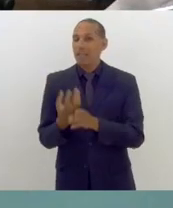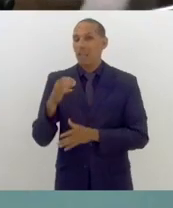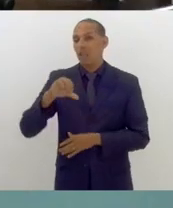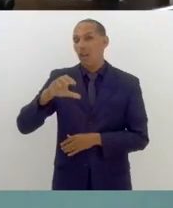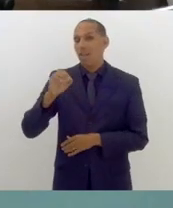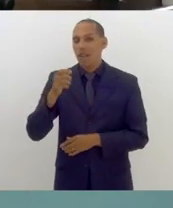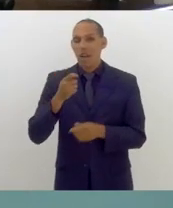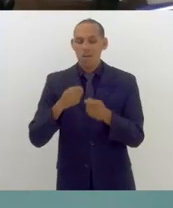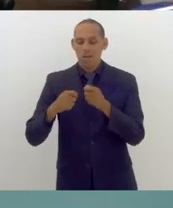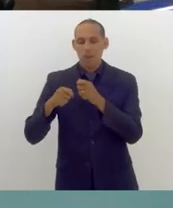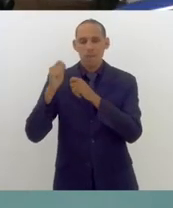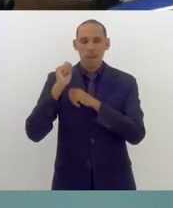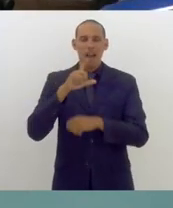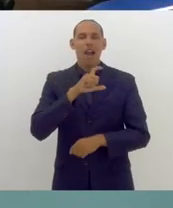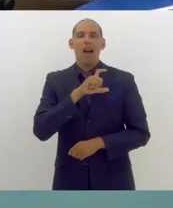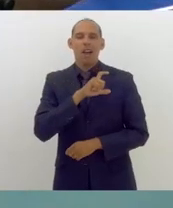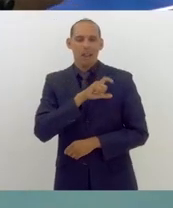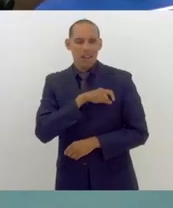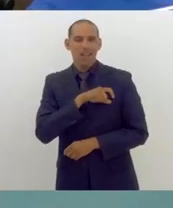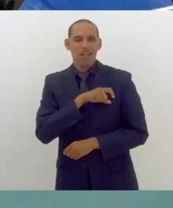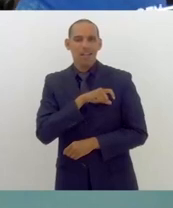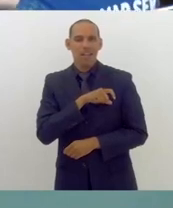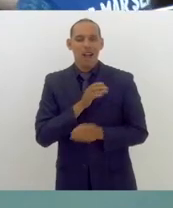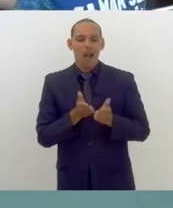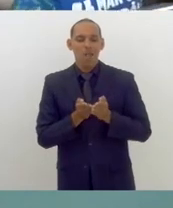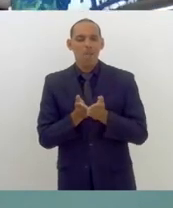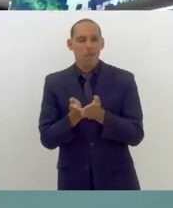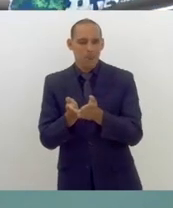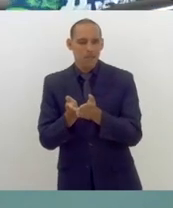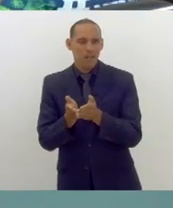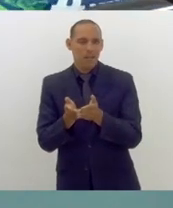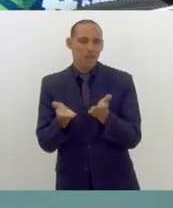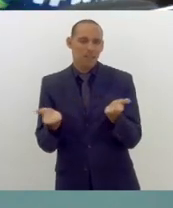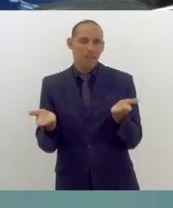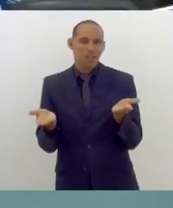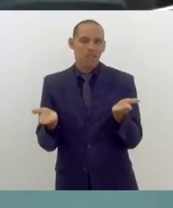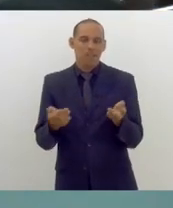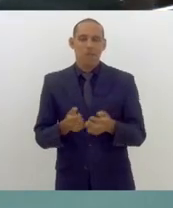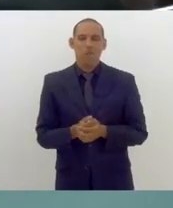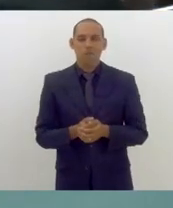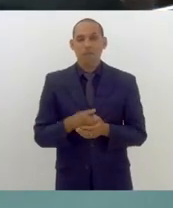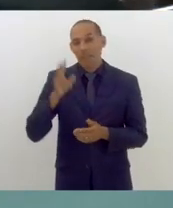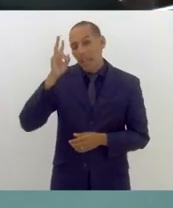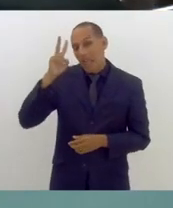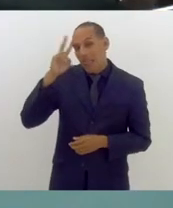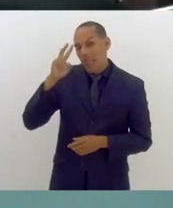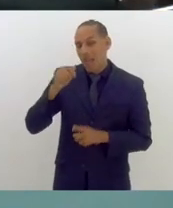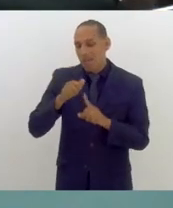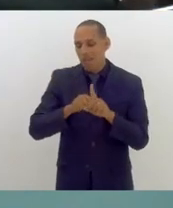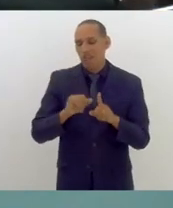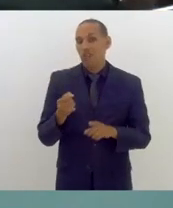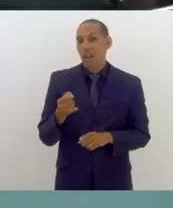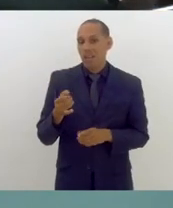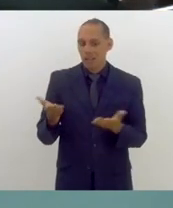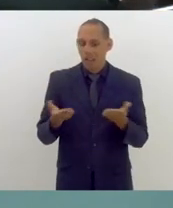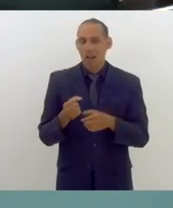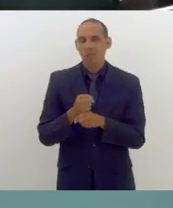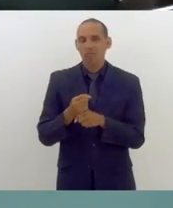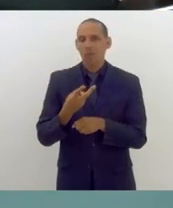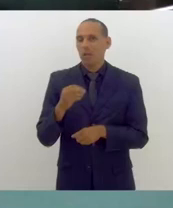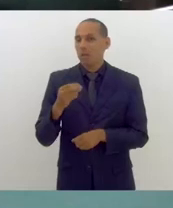pescadores na carteira pop na habilitação Náutica e para lembrar Em janeiro deste ano o